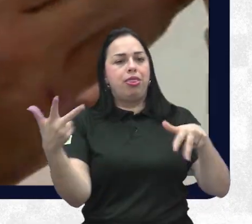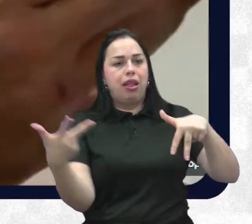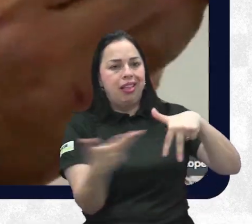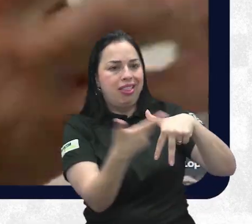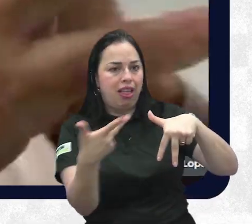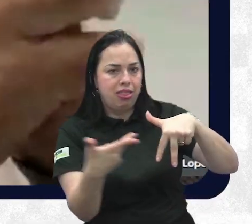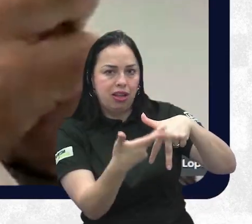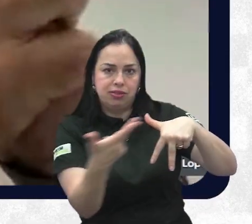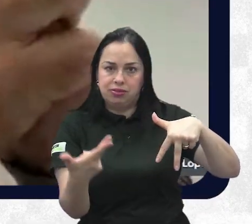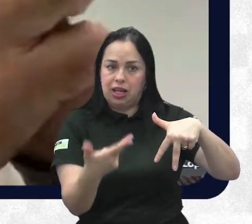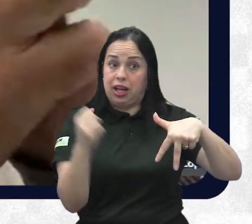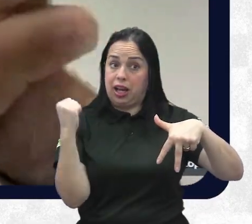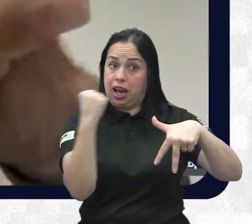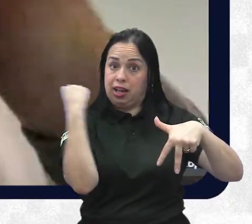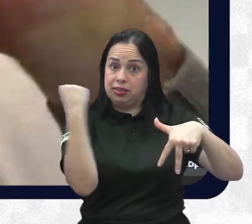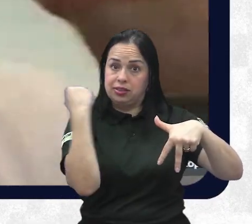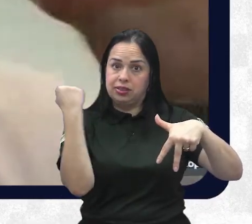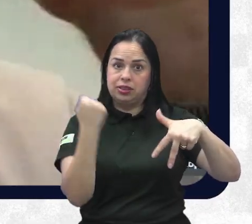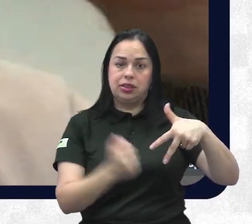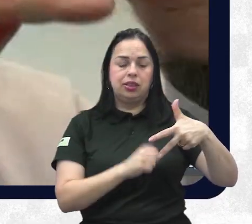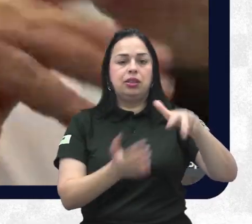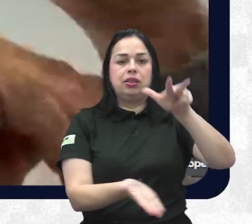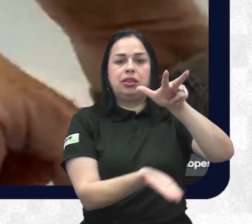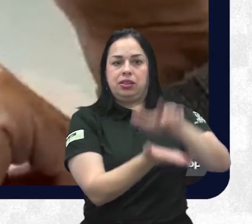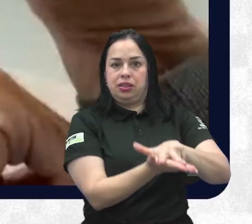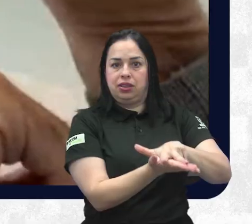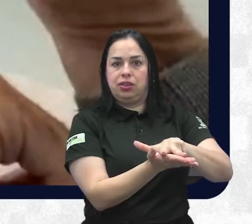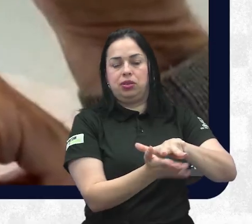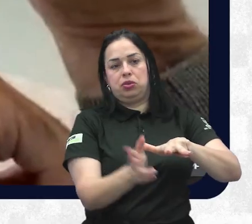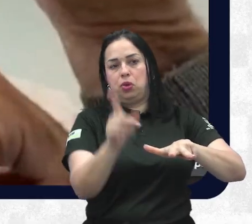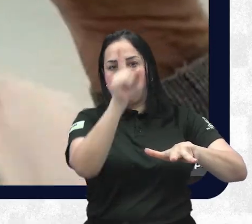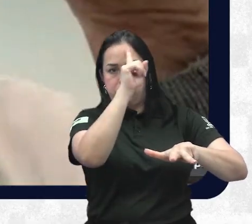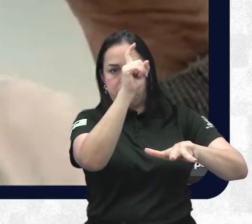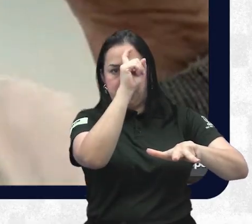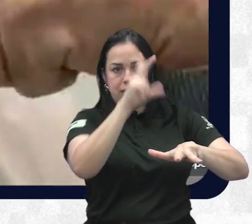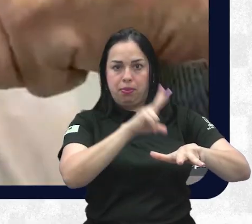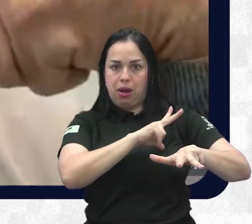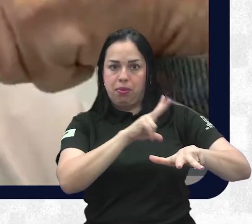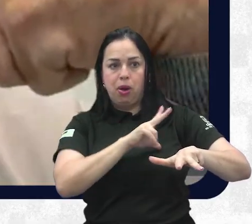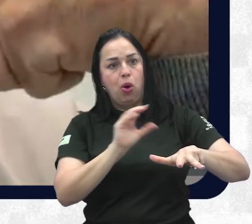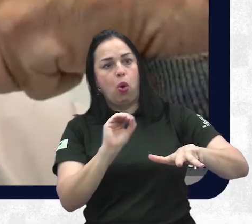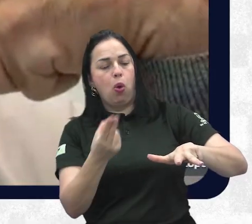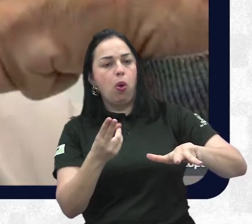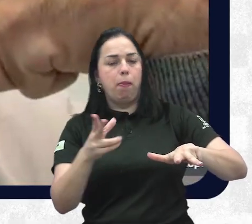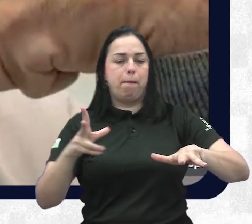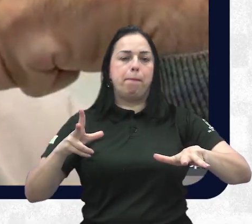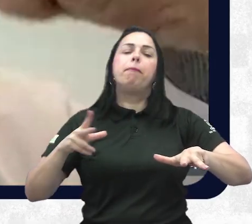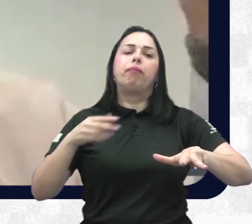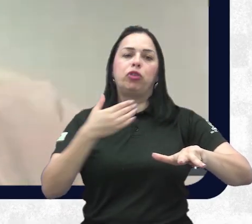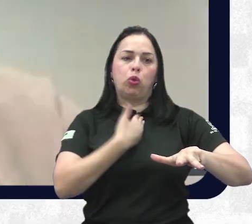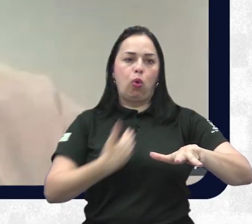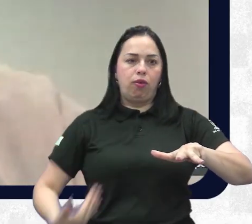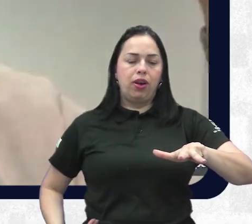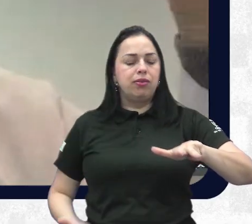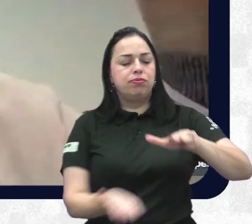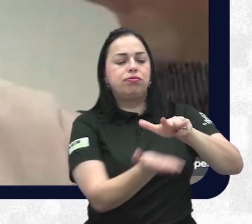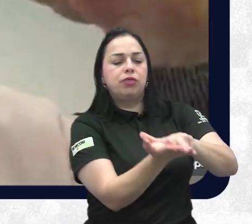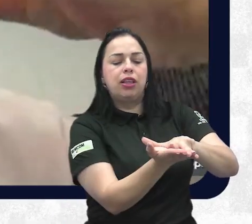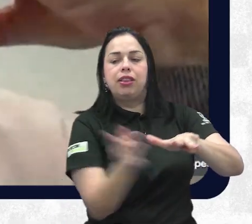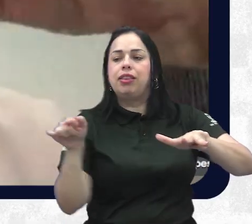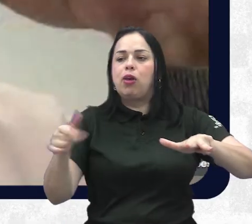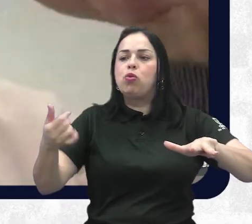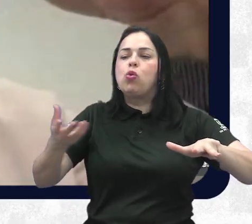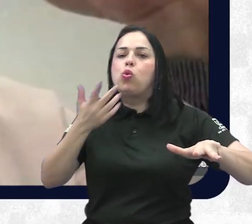numa cirurgia de alta complexidade, numa internação, quer seja no sistema privado e sobretudo no sistema público, essa